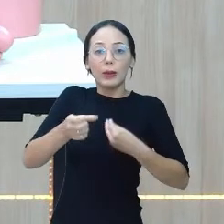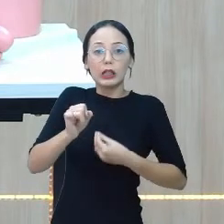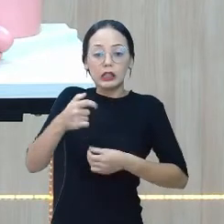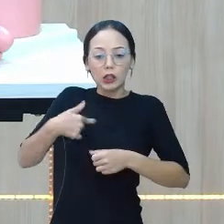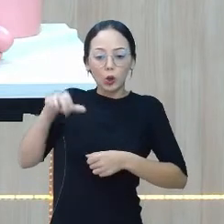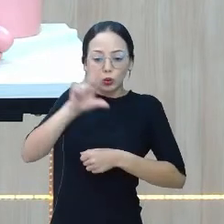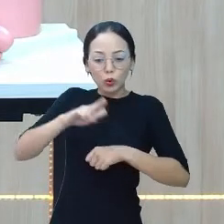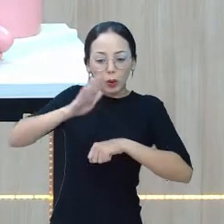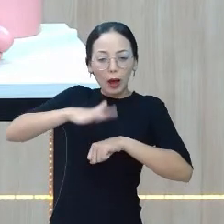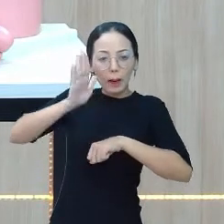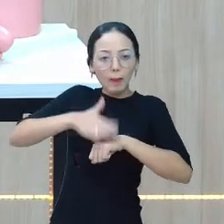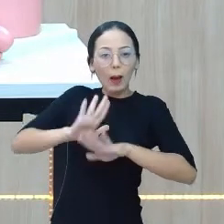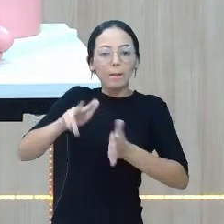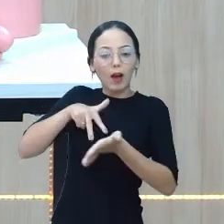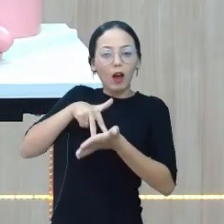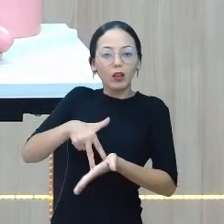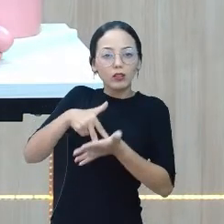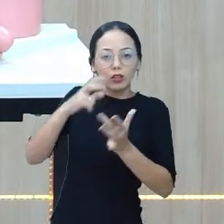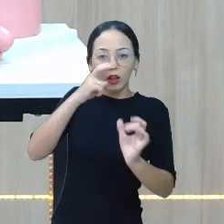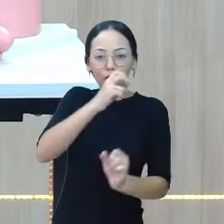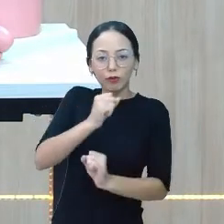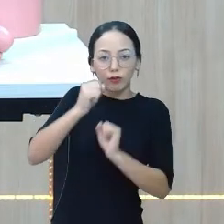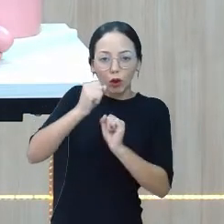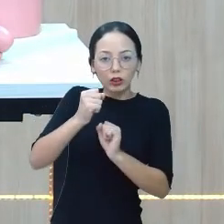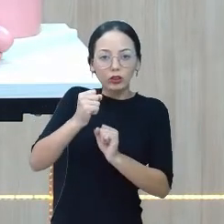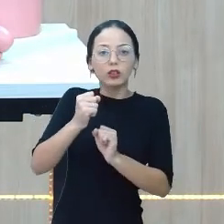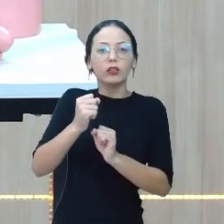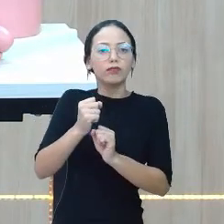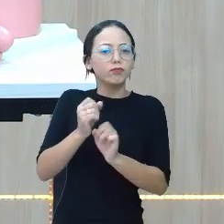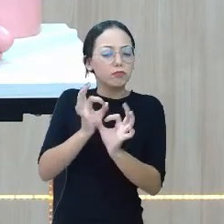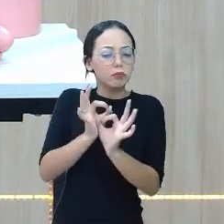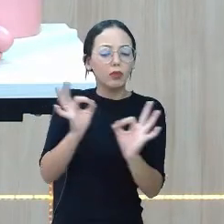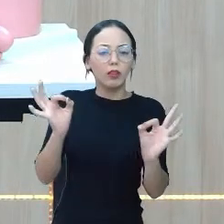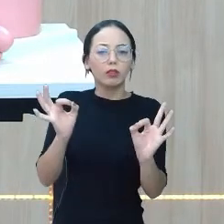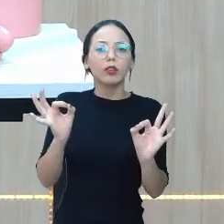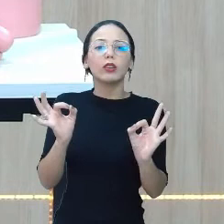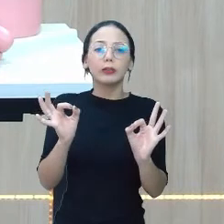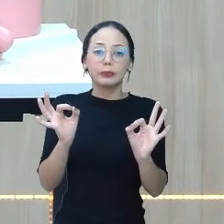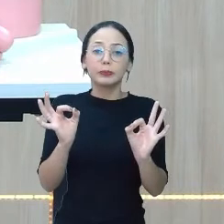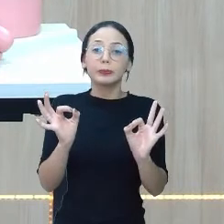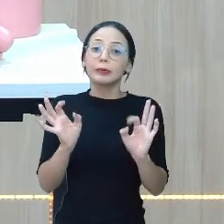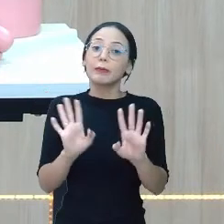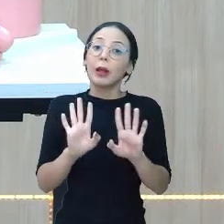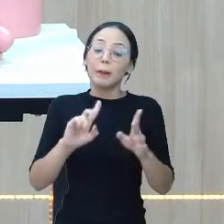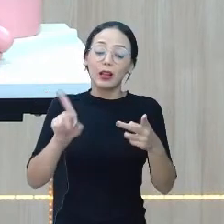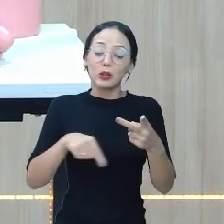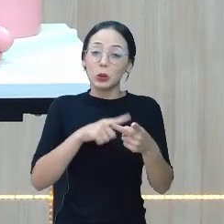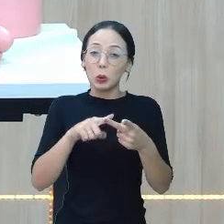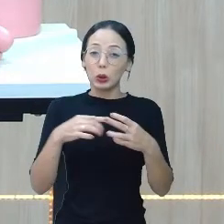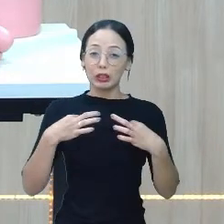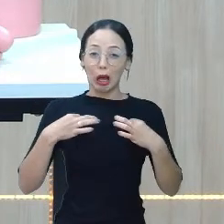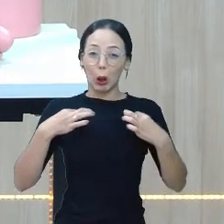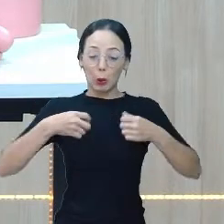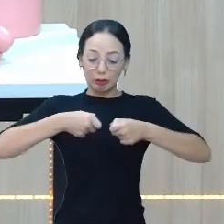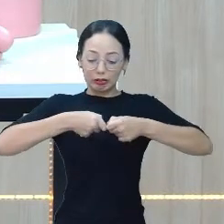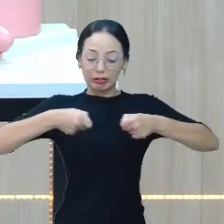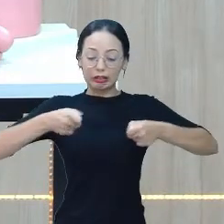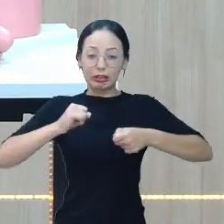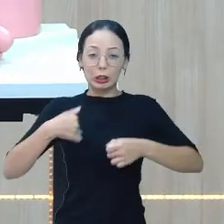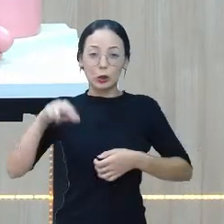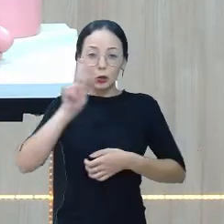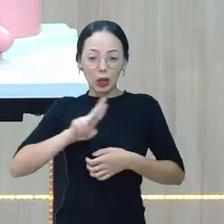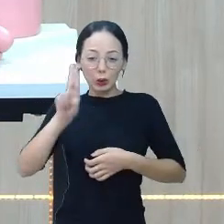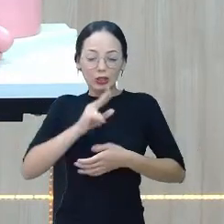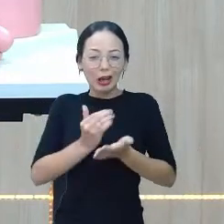usa, mais ele fica resistente, mas ele fica em perfeita condição. Diferente do elástico da roupa, não é, gente? Se a gente usar muito,